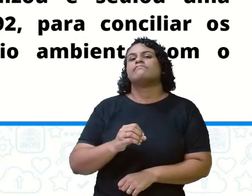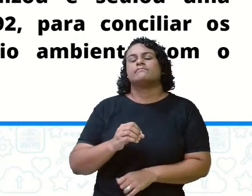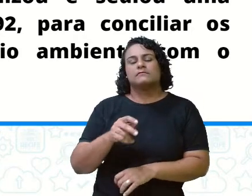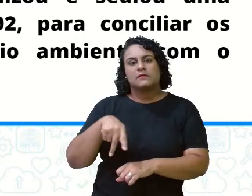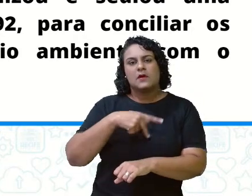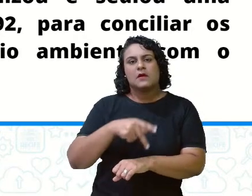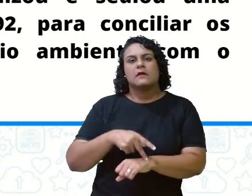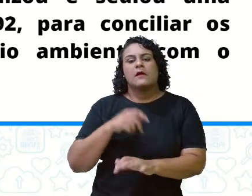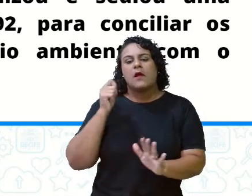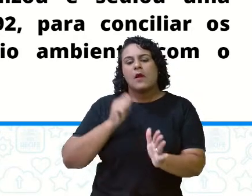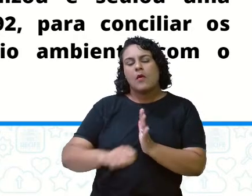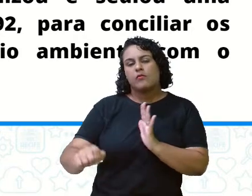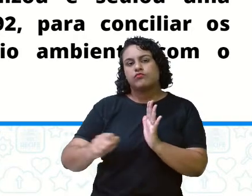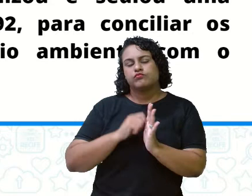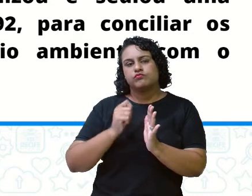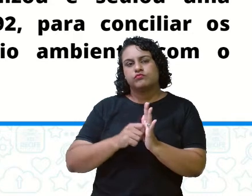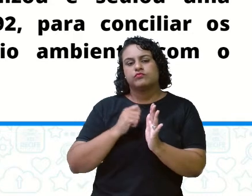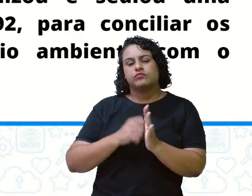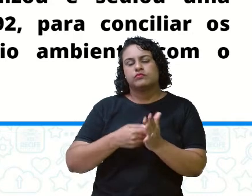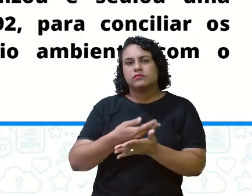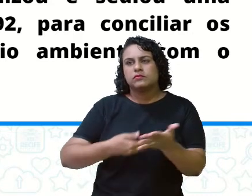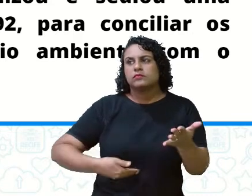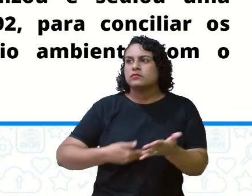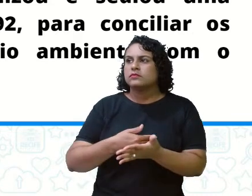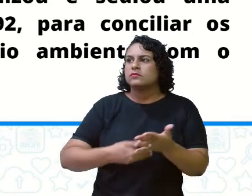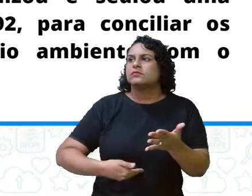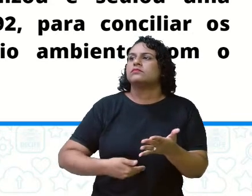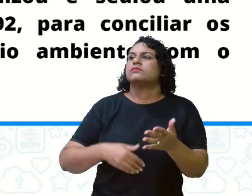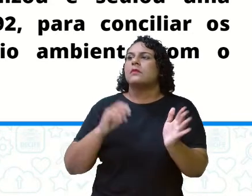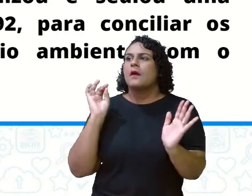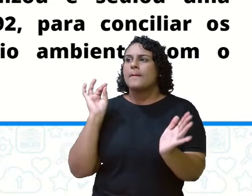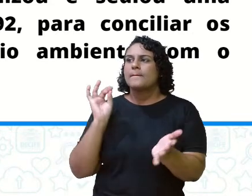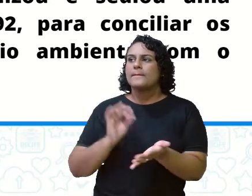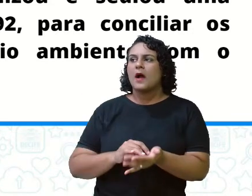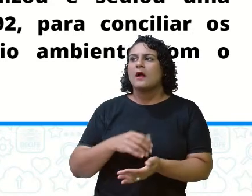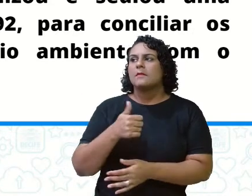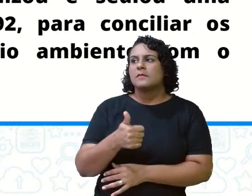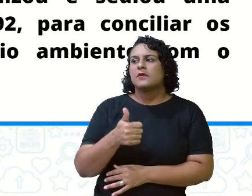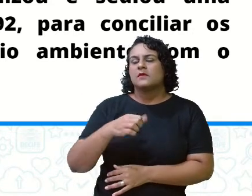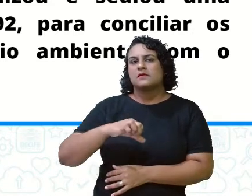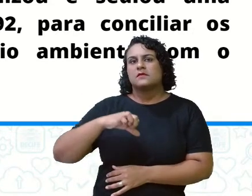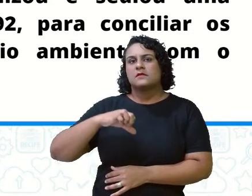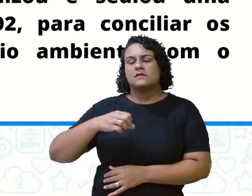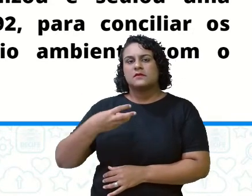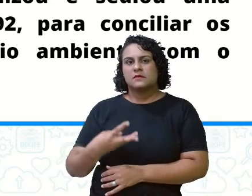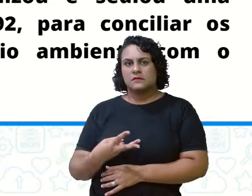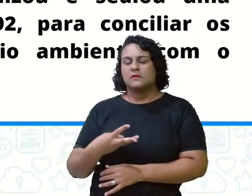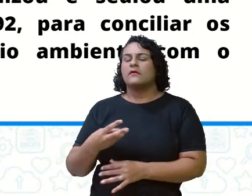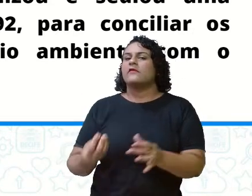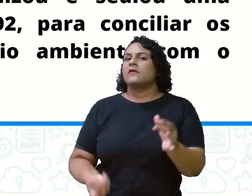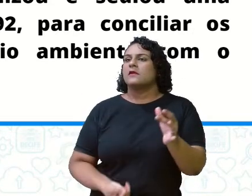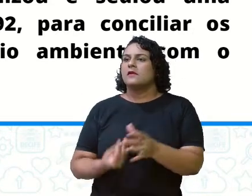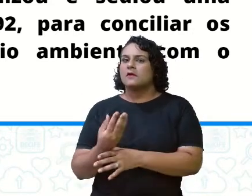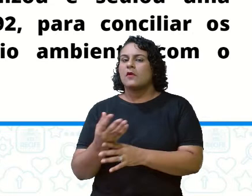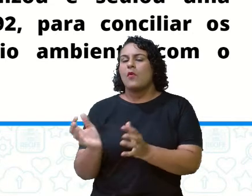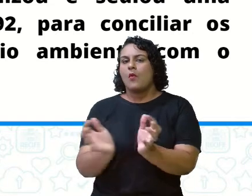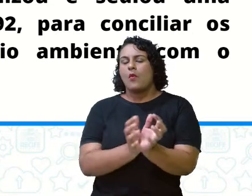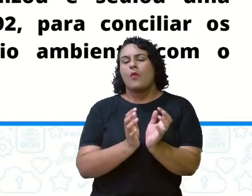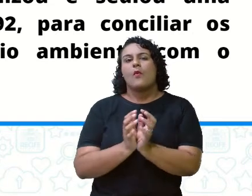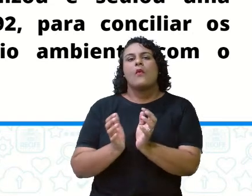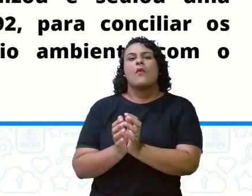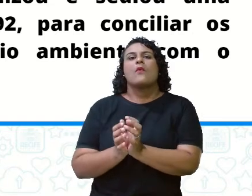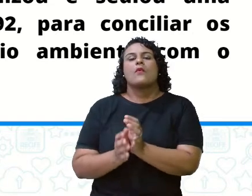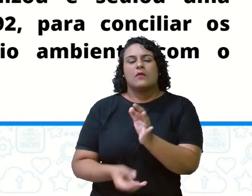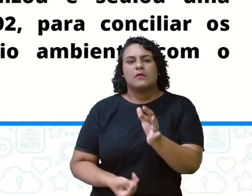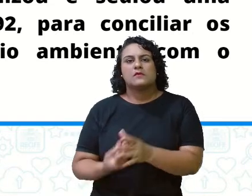que entrou em vigor em dezembro de 1993. O pontapé inicial para a criação da convenção ocorreu em